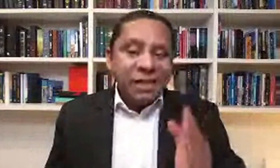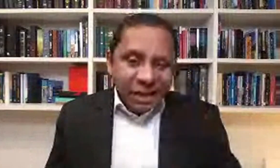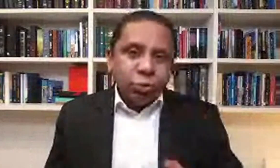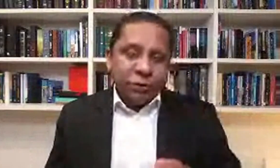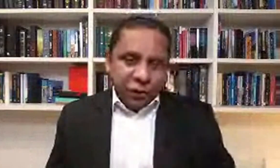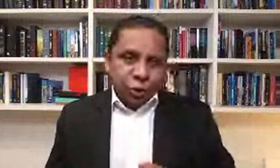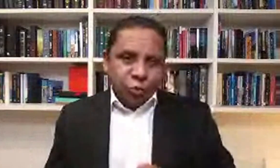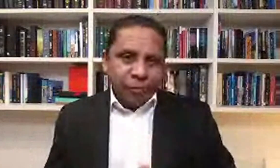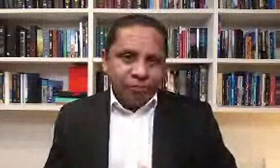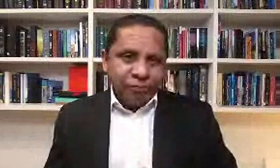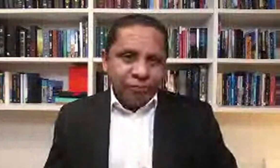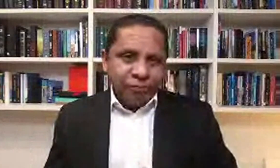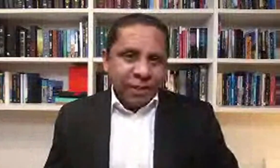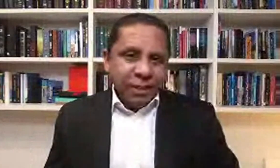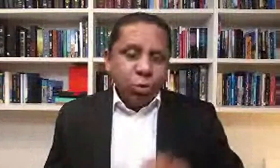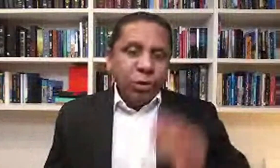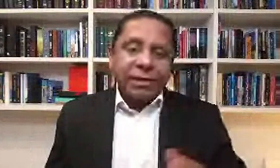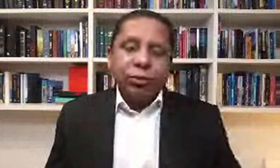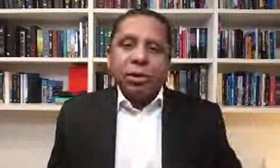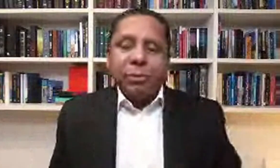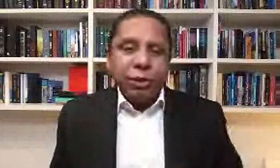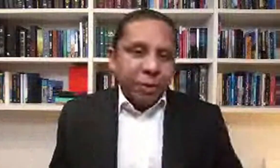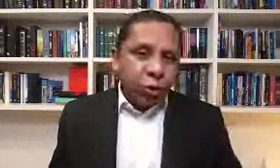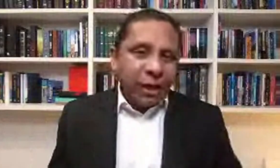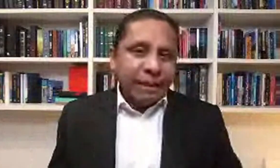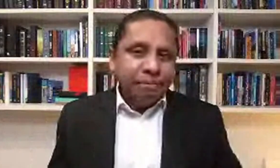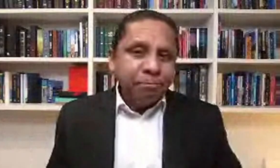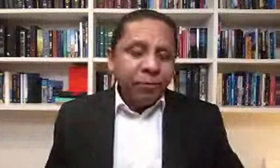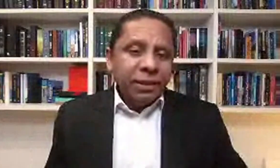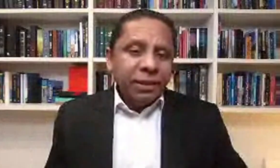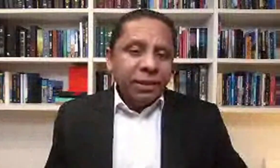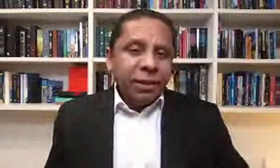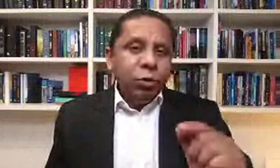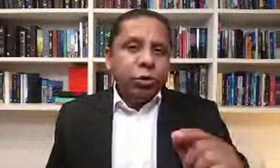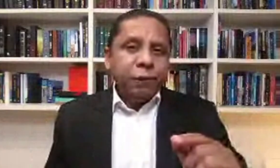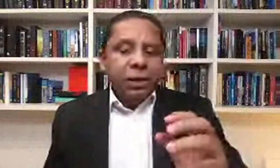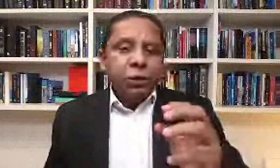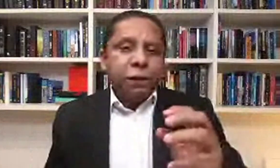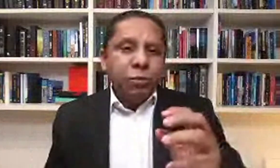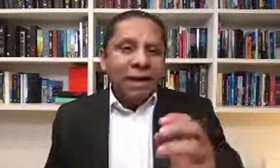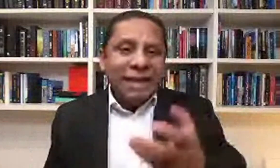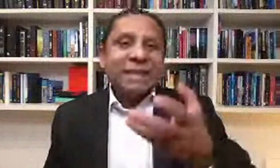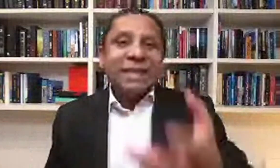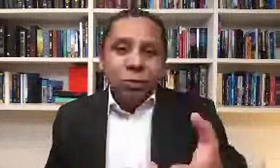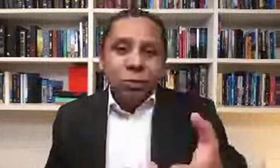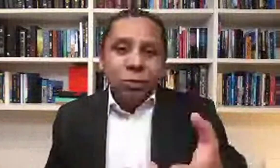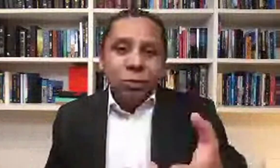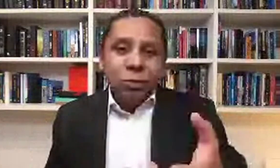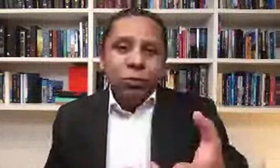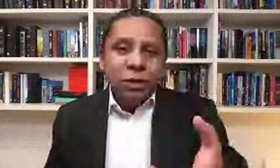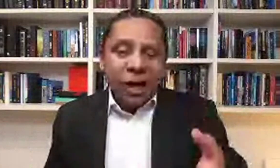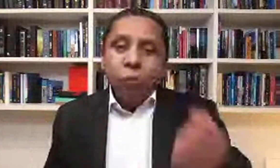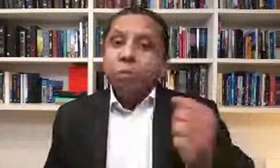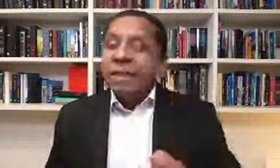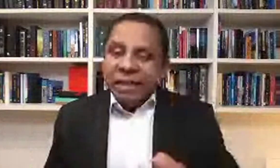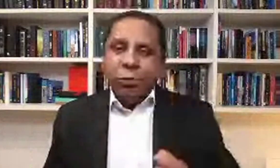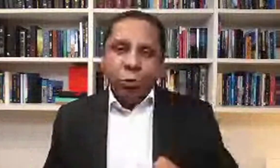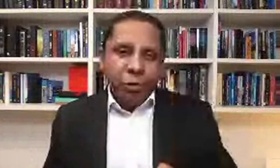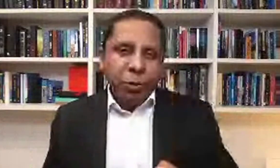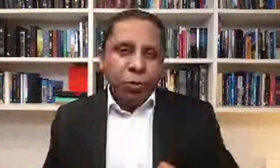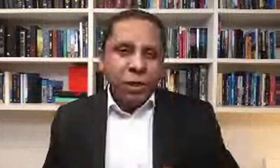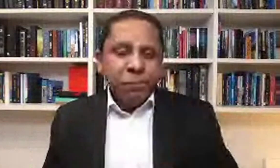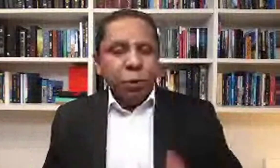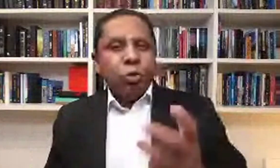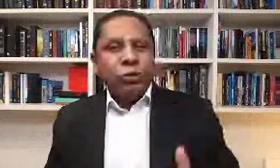ano 321, como esse que eu acabei de mencionar. Então, isso foi uma agressão a um